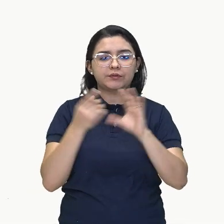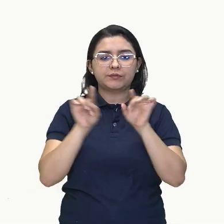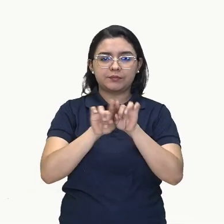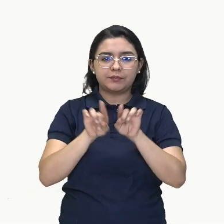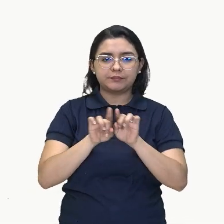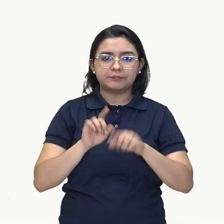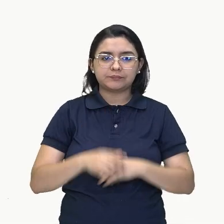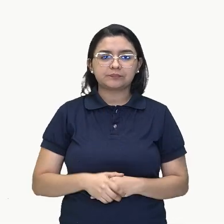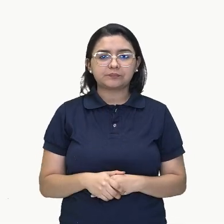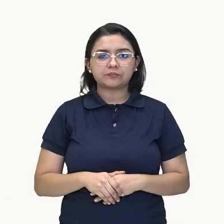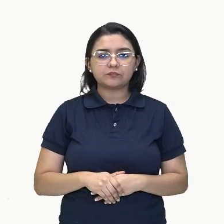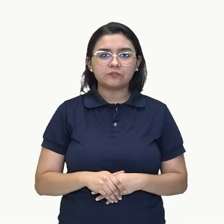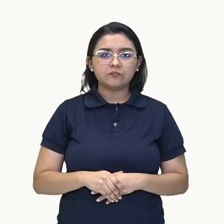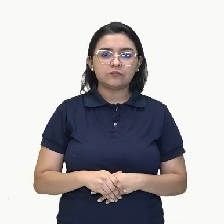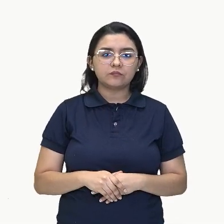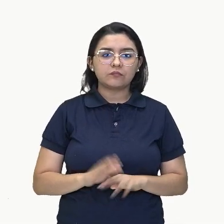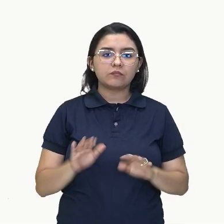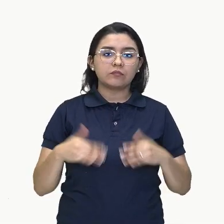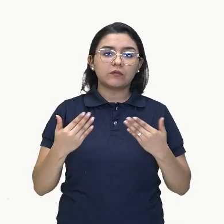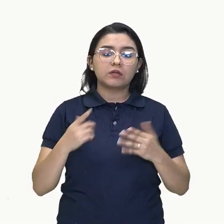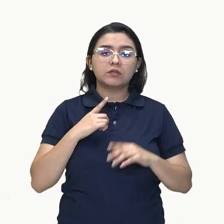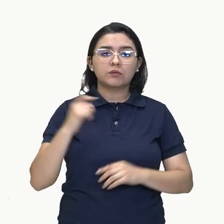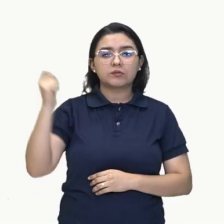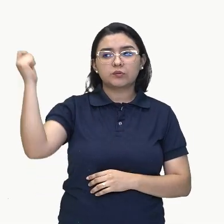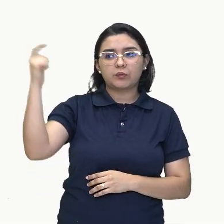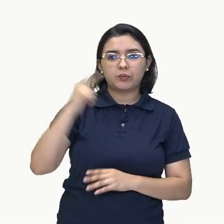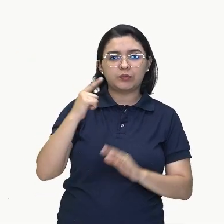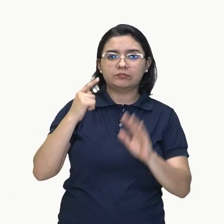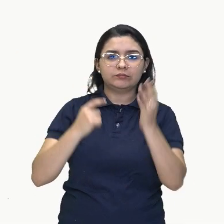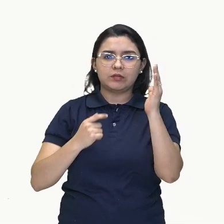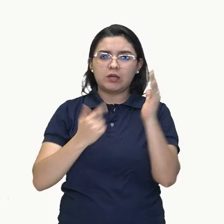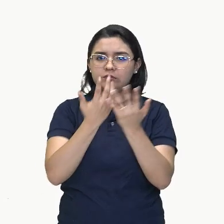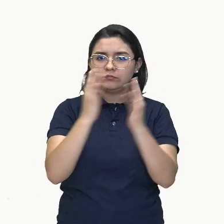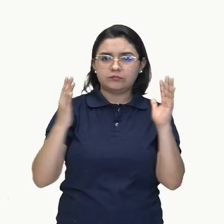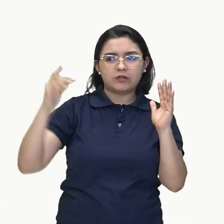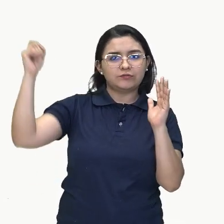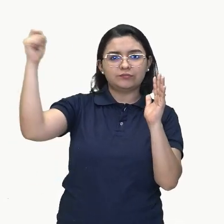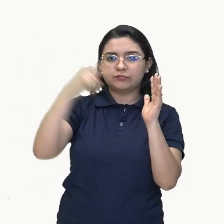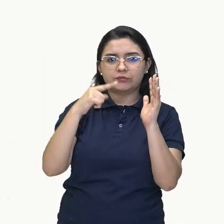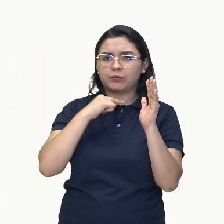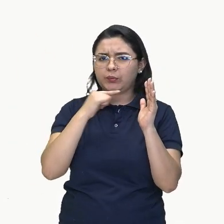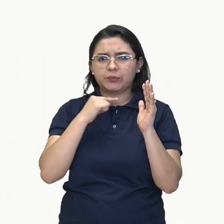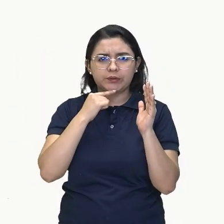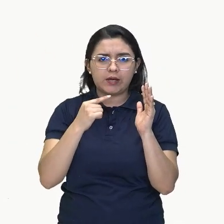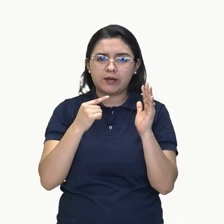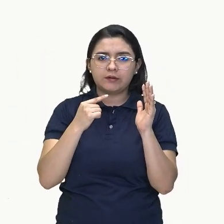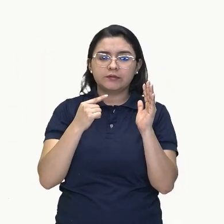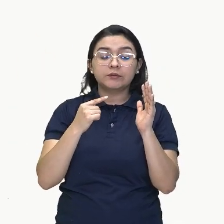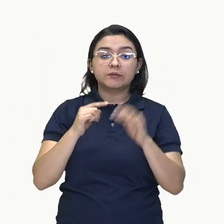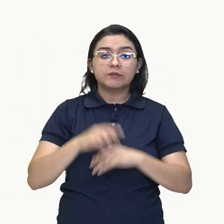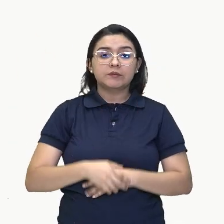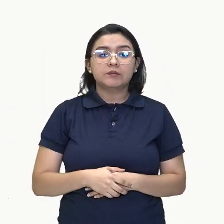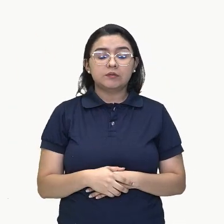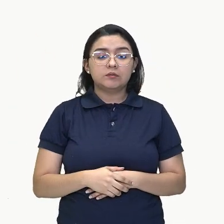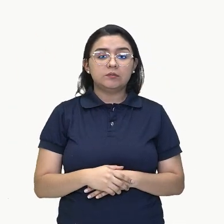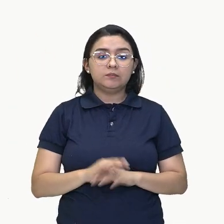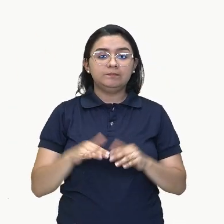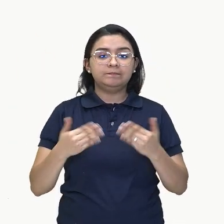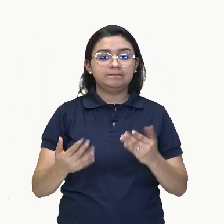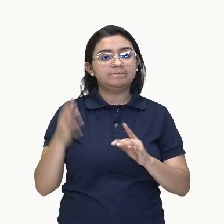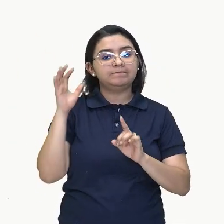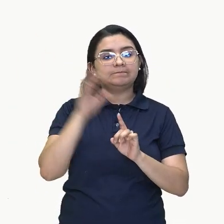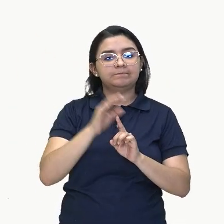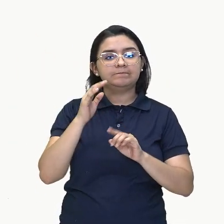bom? Então, essa luz solar é difícil, né, a penetração aqui no interior da floresta, e isso interfere